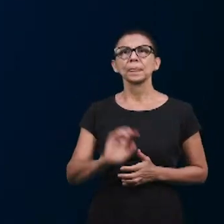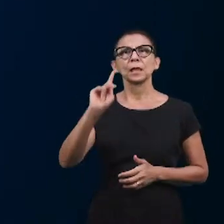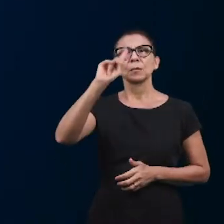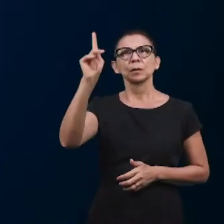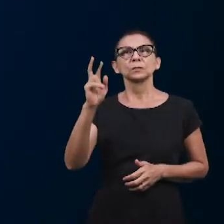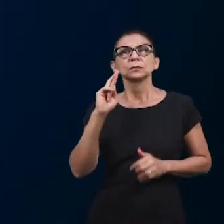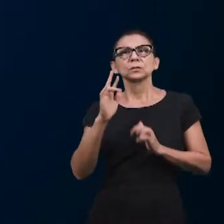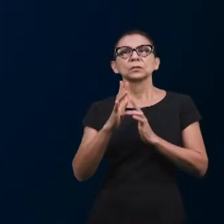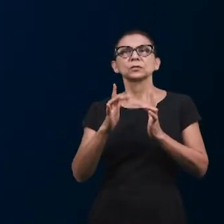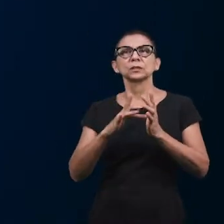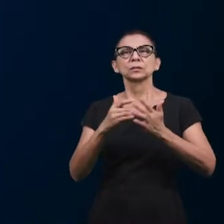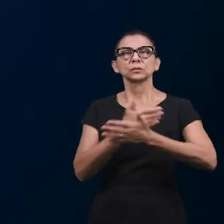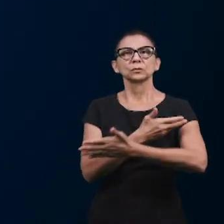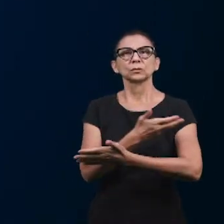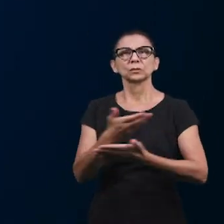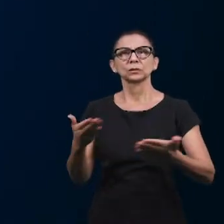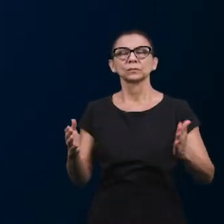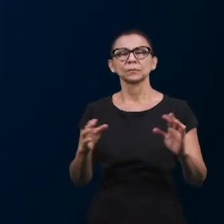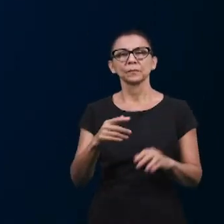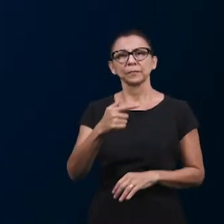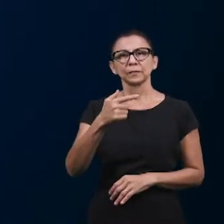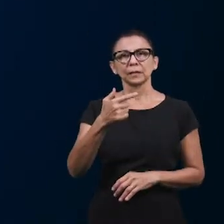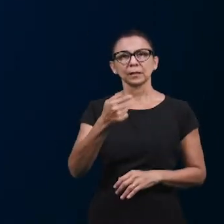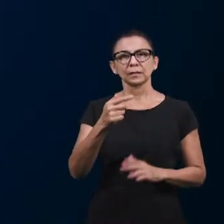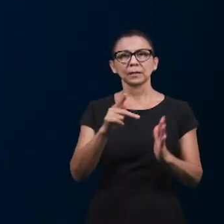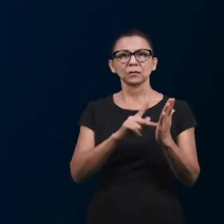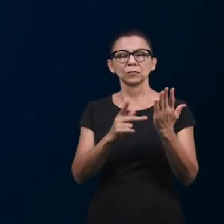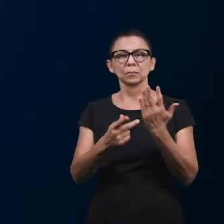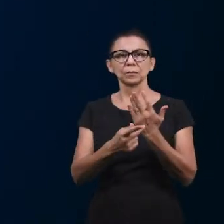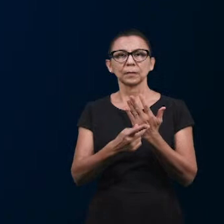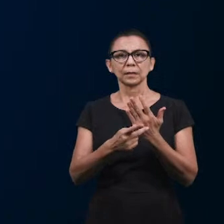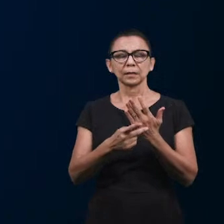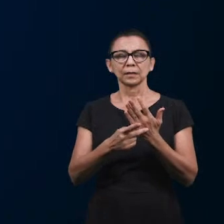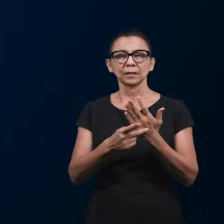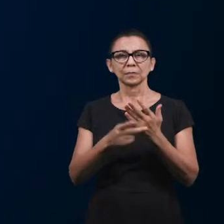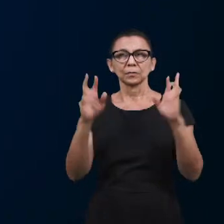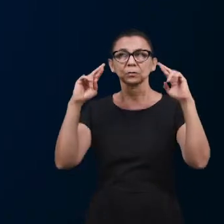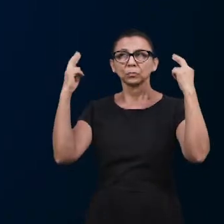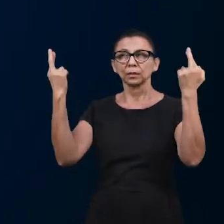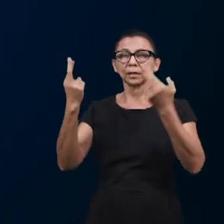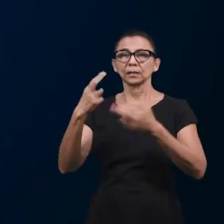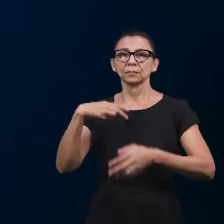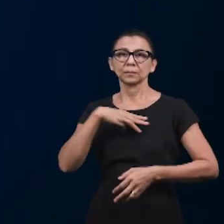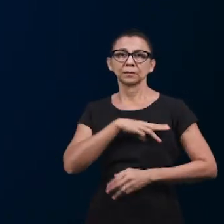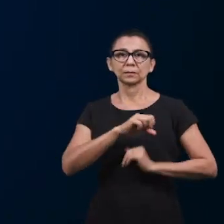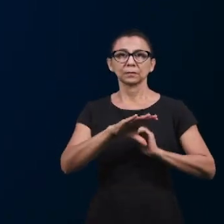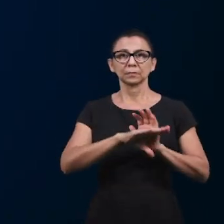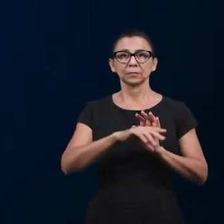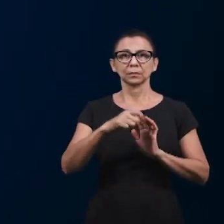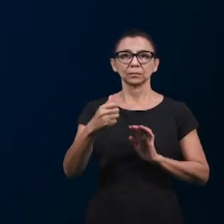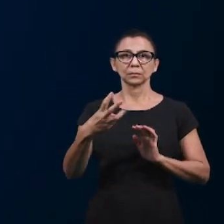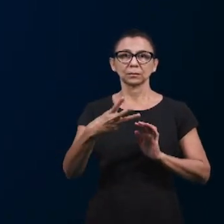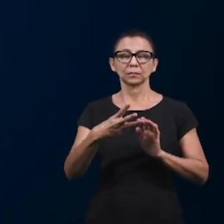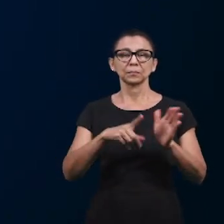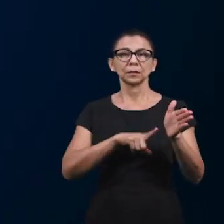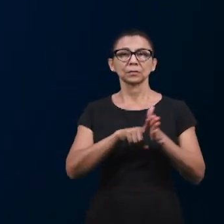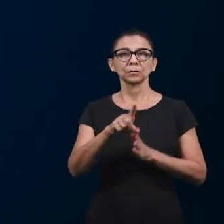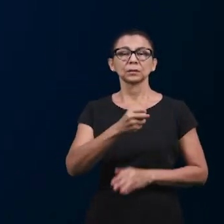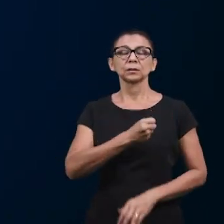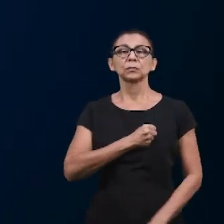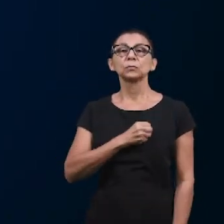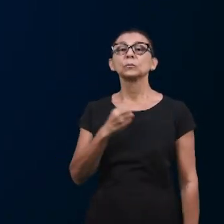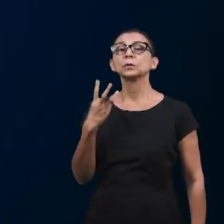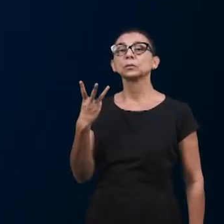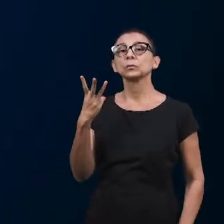de igreja. As 7 parábolas do reino do Evangelho de Mateus, capítulo 13. Pergunta número